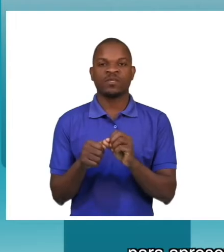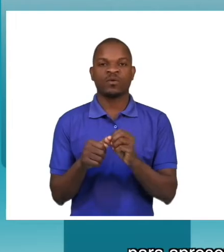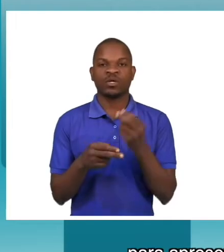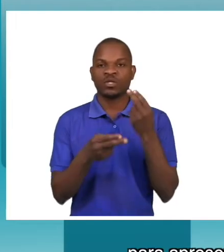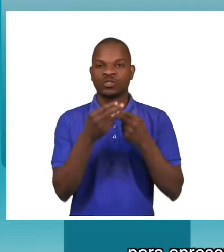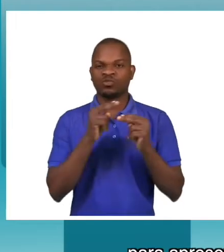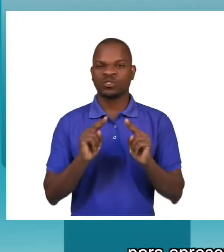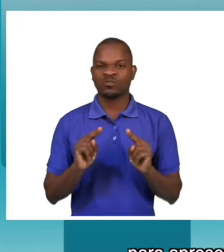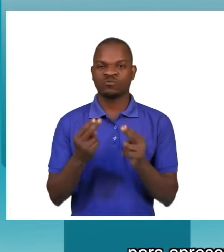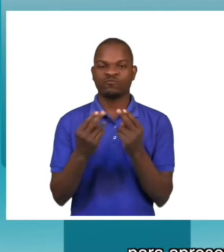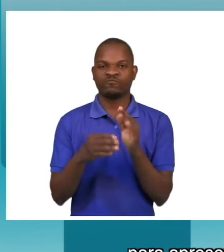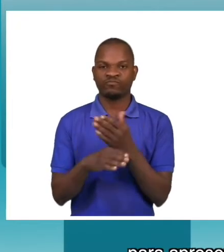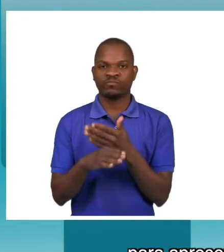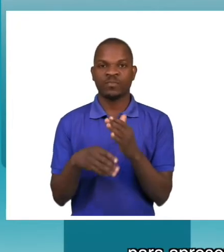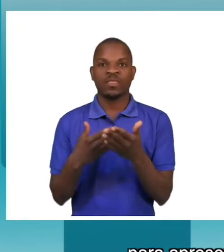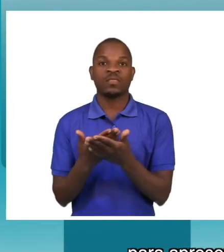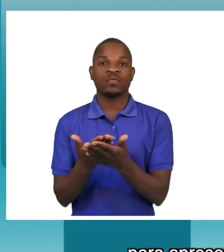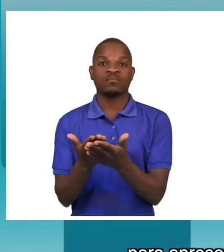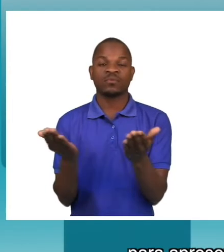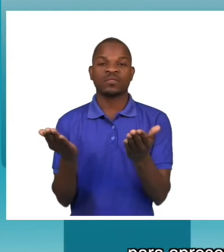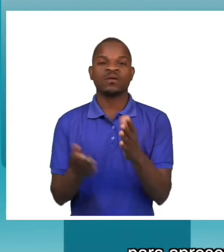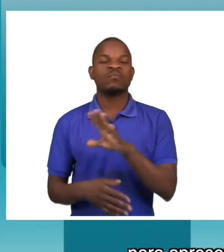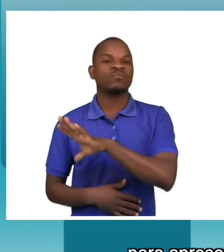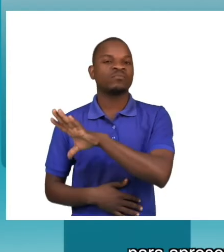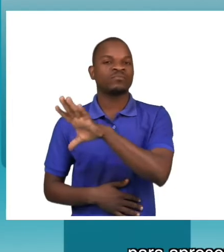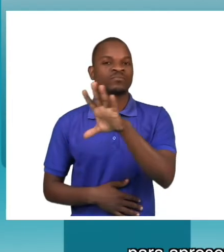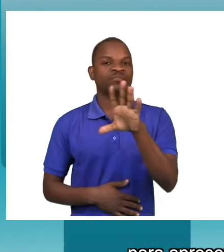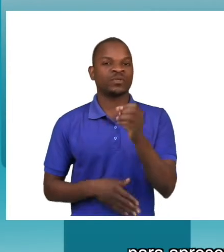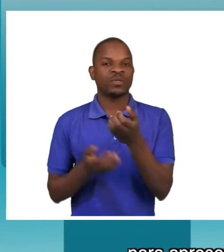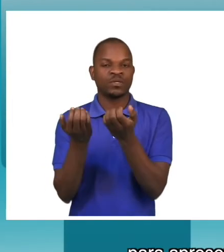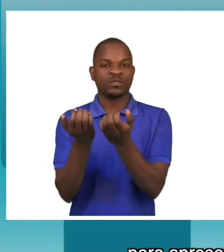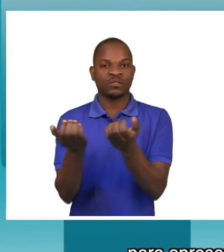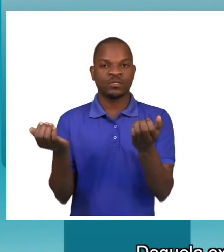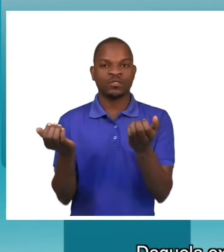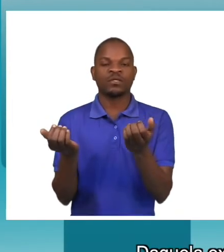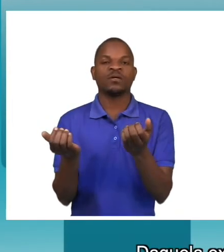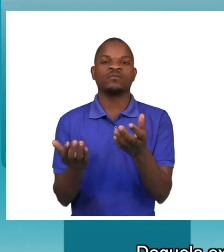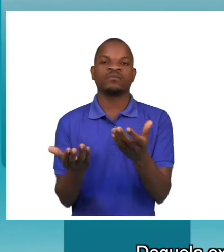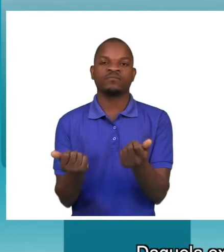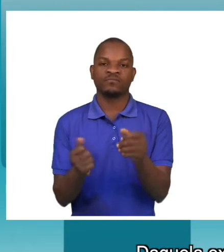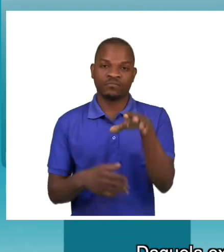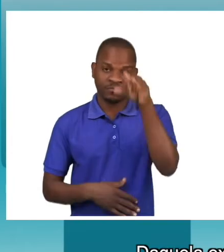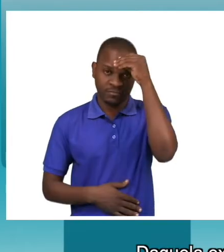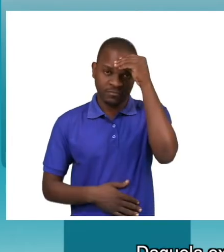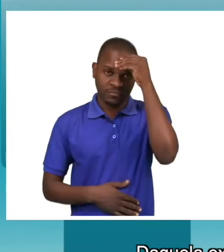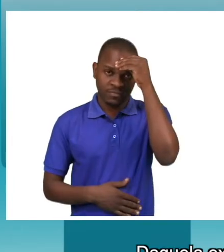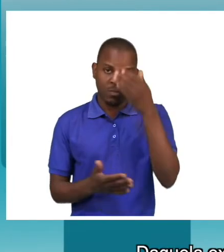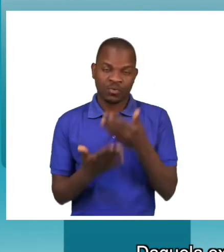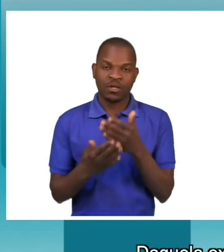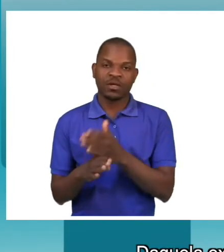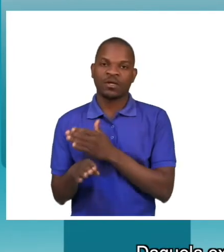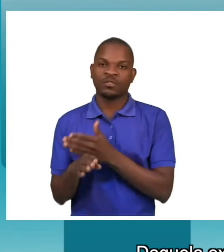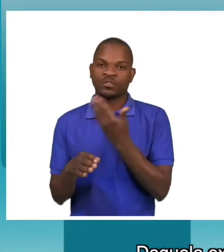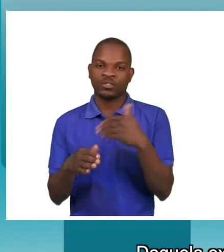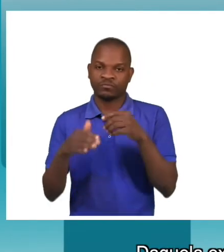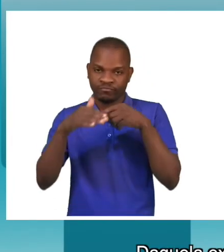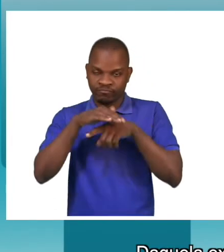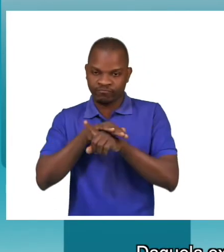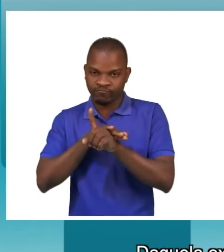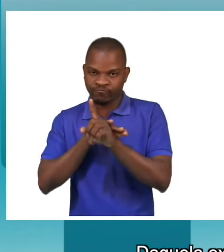apresentá-la de uma forma criativa que pudesse chegar a todas as crianças daquela experiência que nos marcou muito